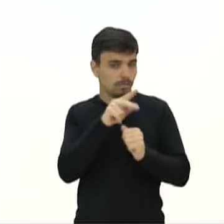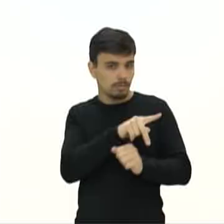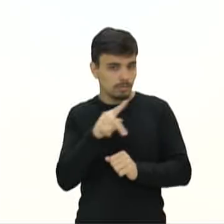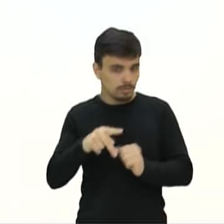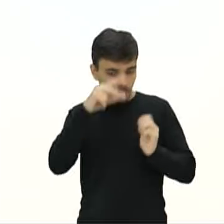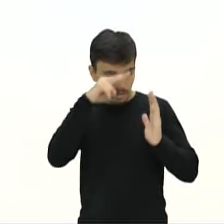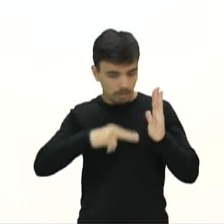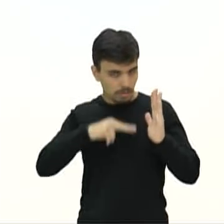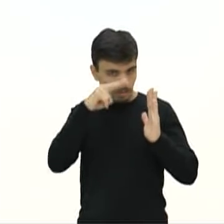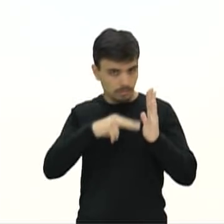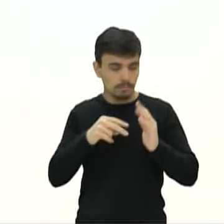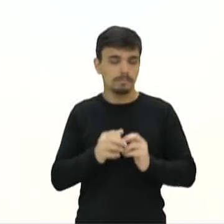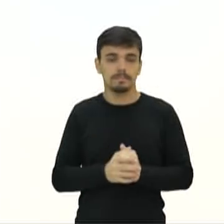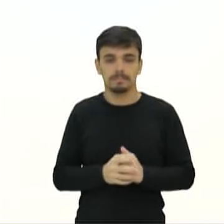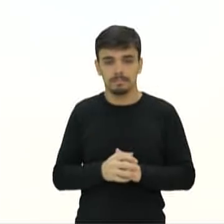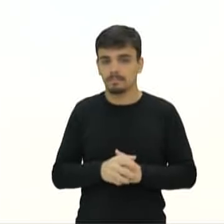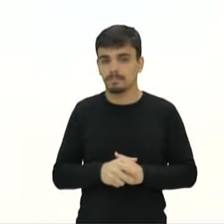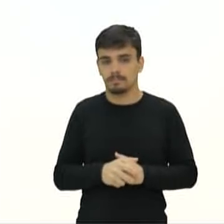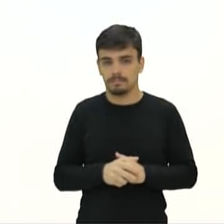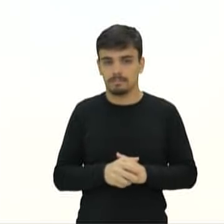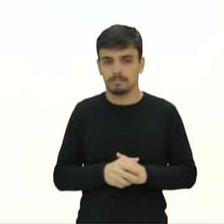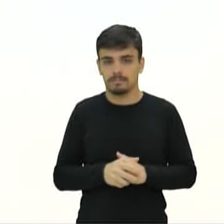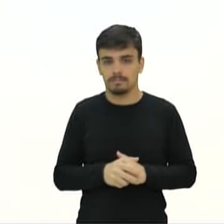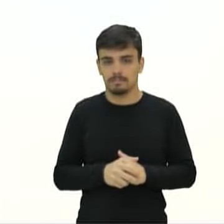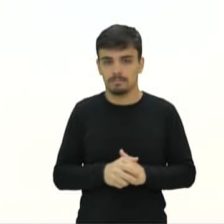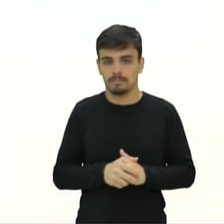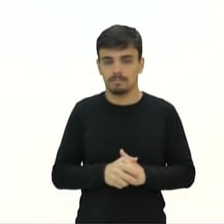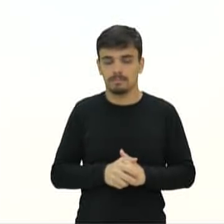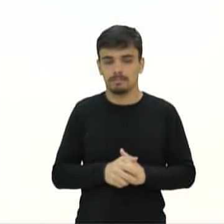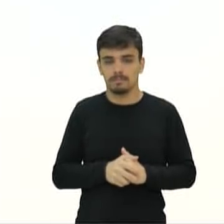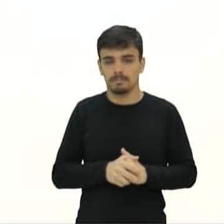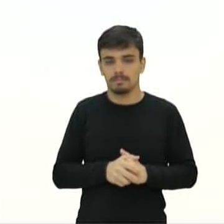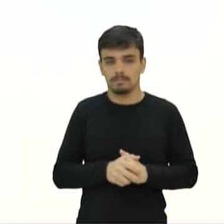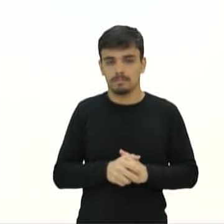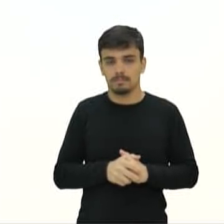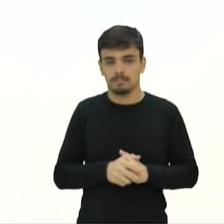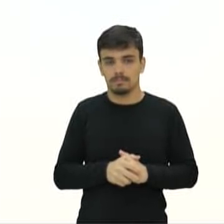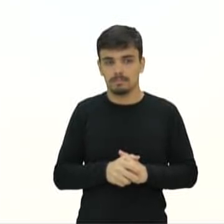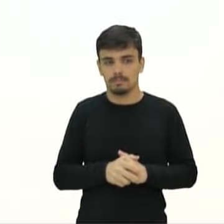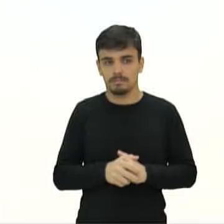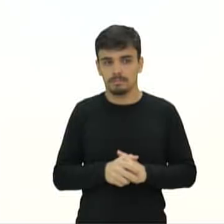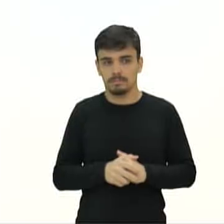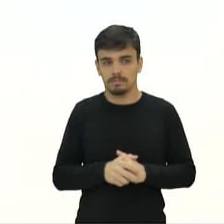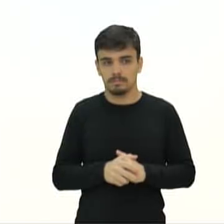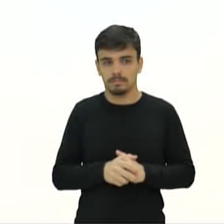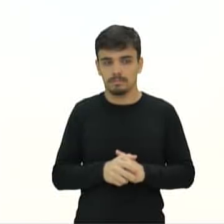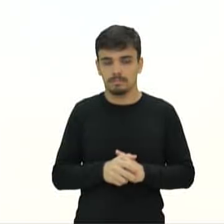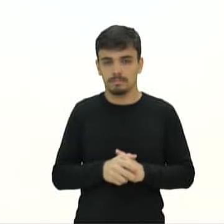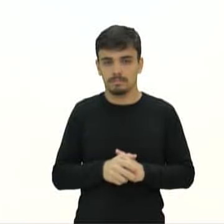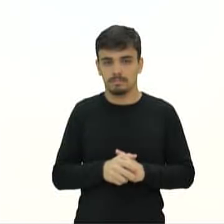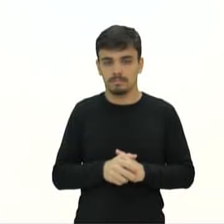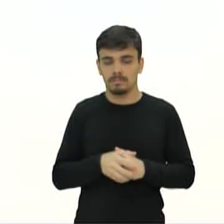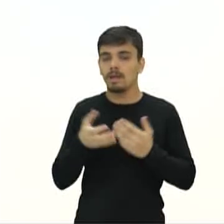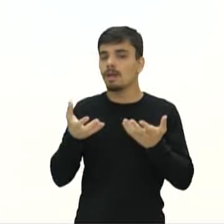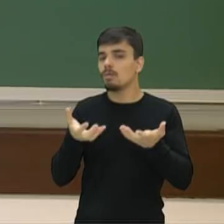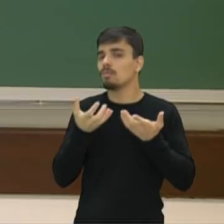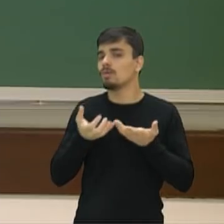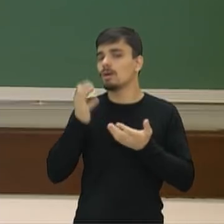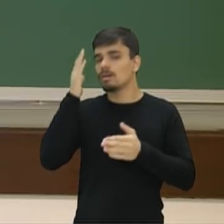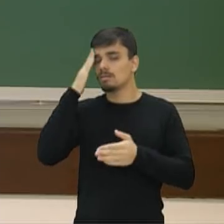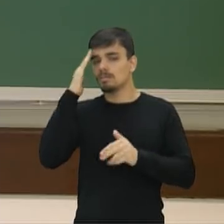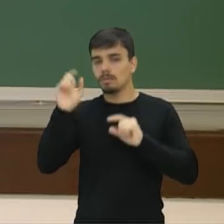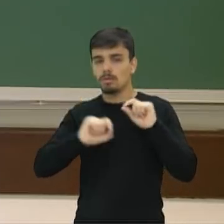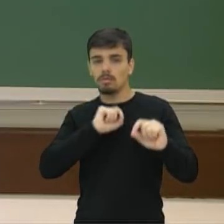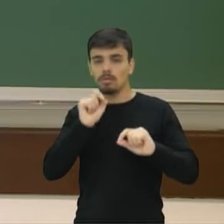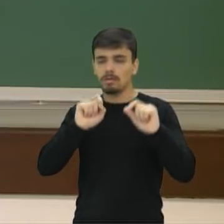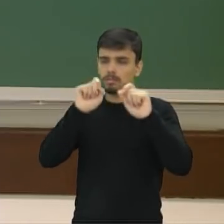Tell them I am busy. I'll just tell them you are sleeping. Sleeping is busy. Eu quero saber,